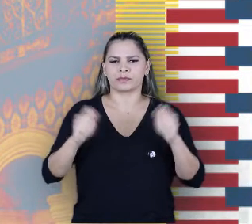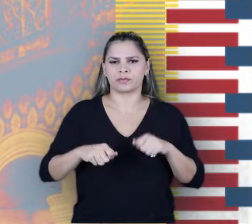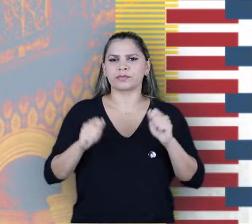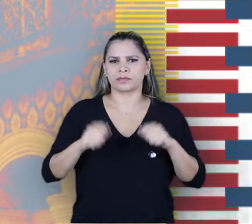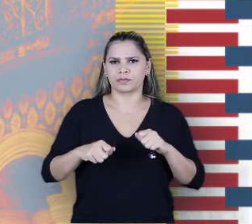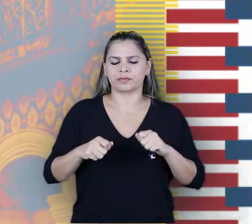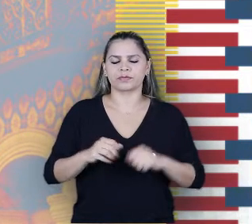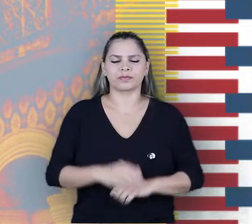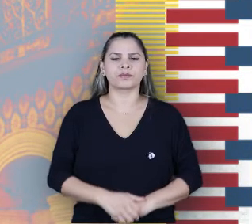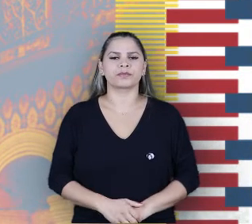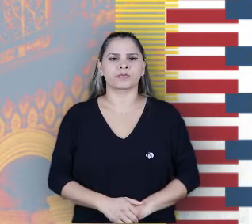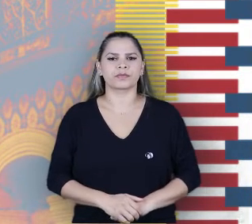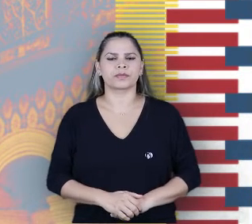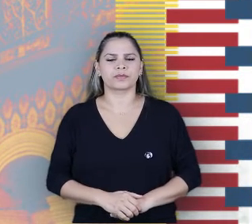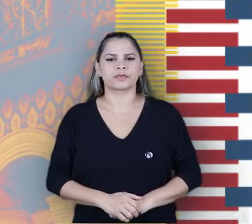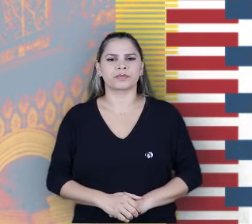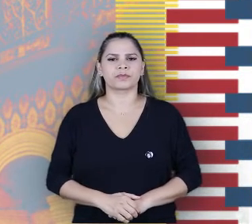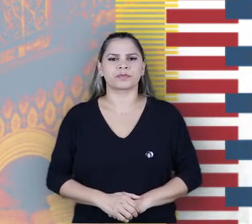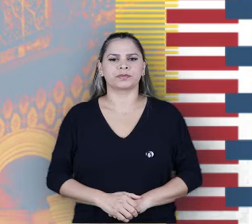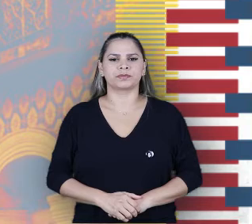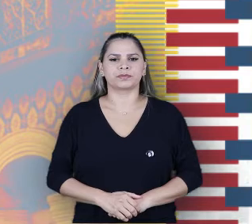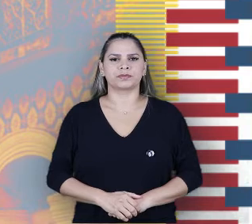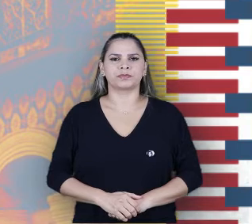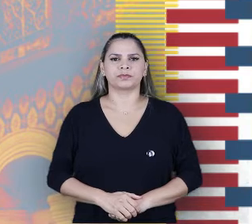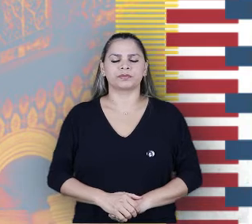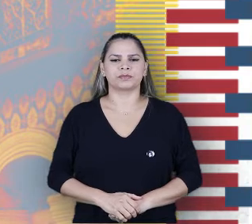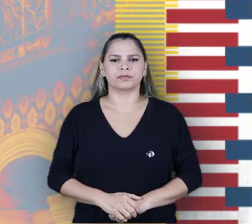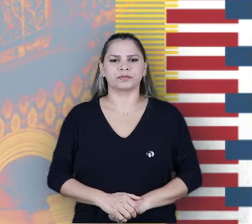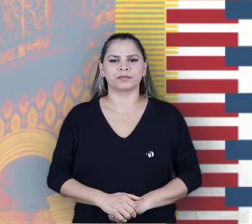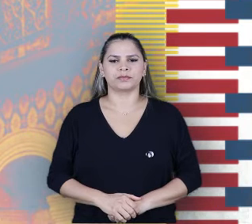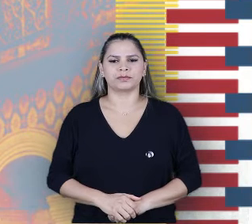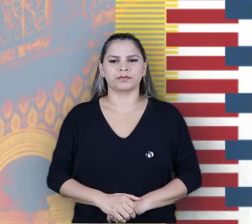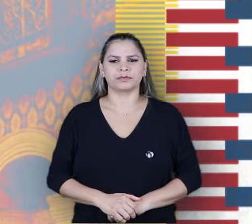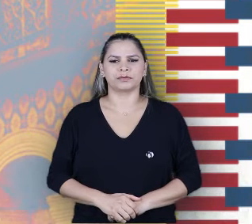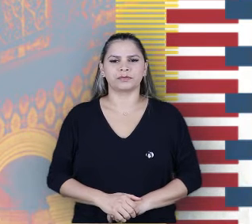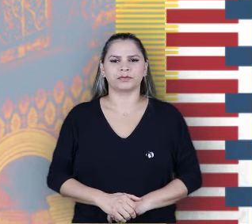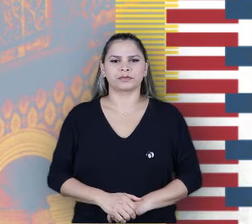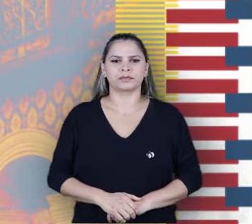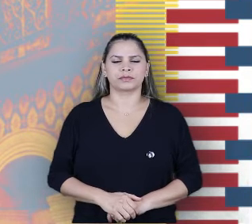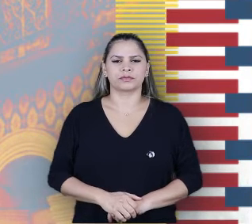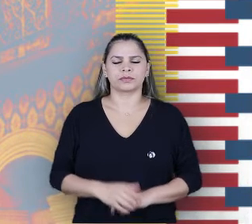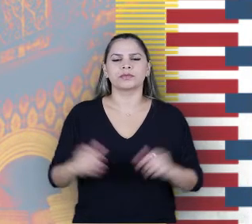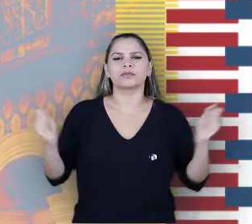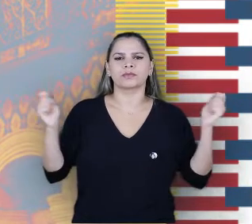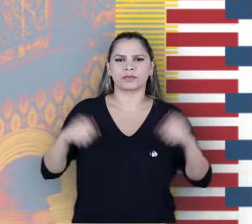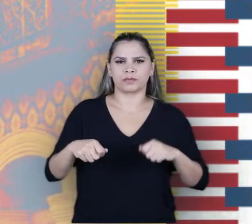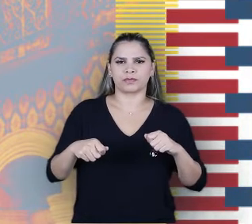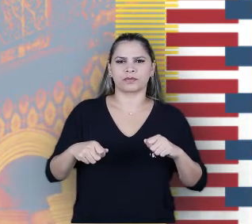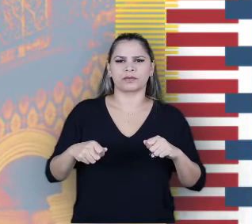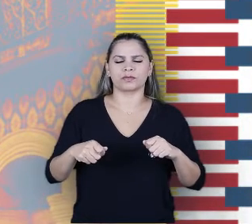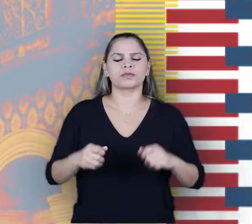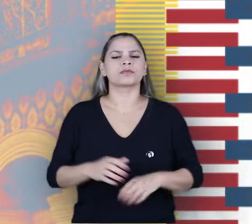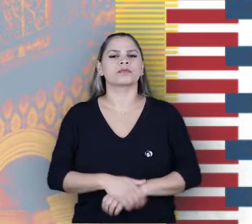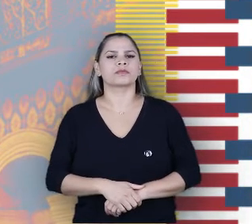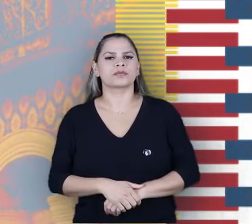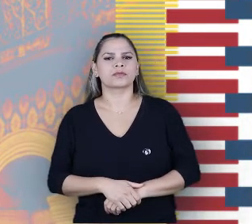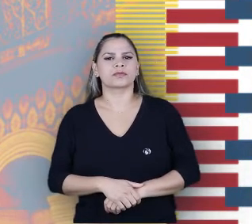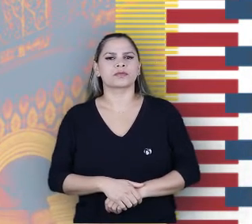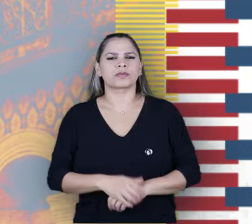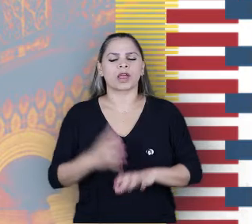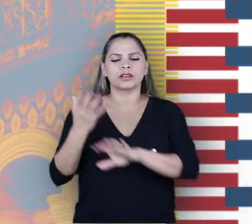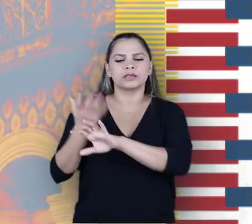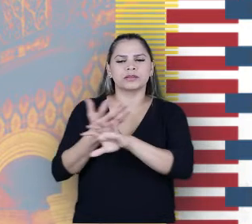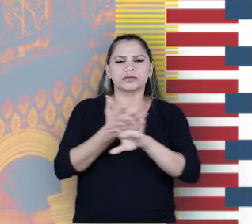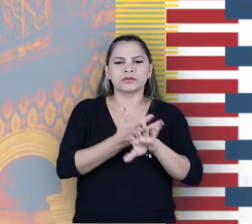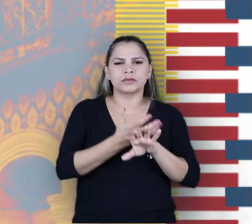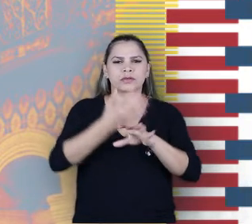transdisciplinaridade, perdão. Esse termo ele é atribuído a Jean Piaget, de 1970. Nesse